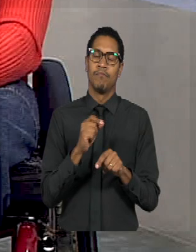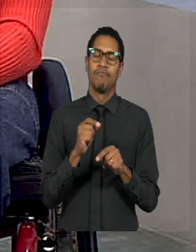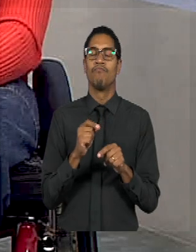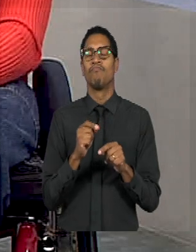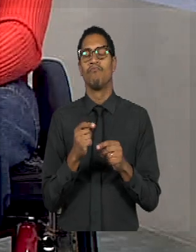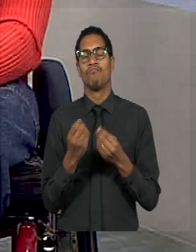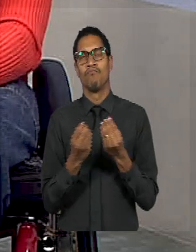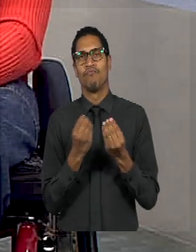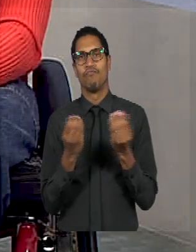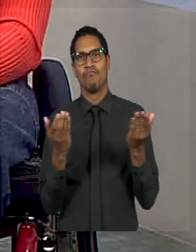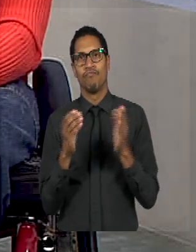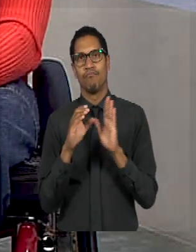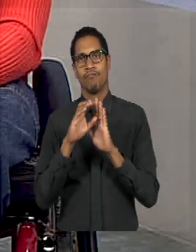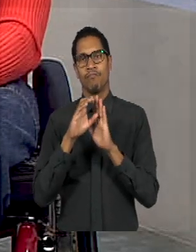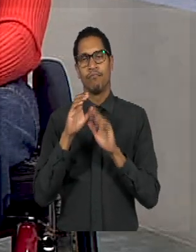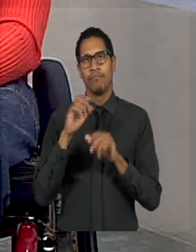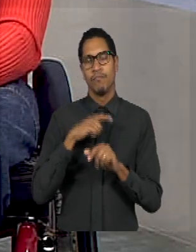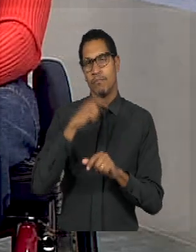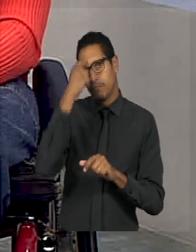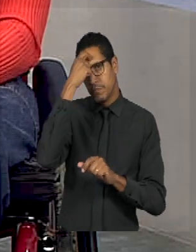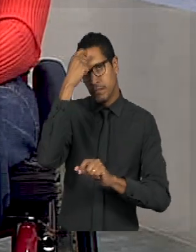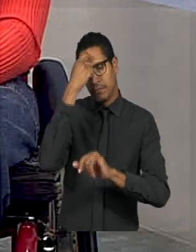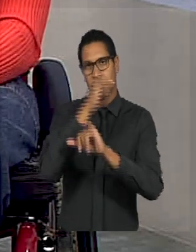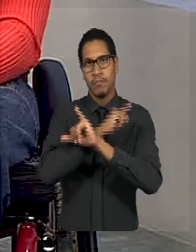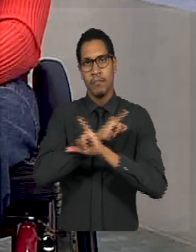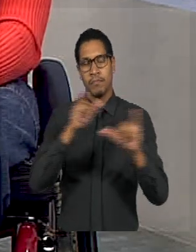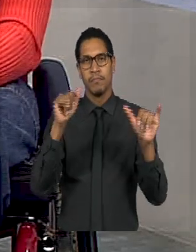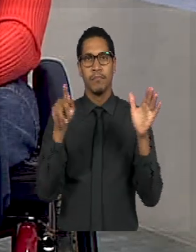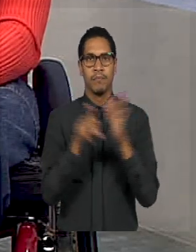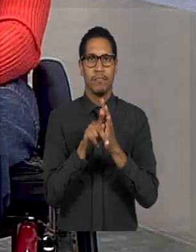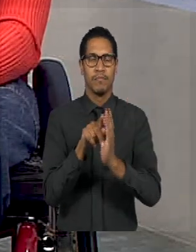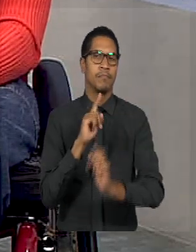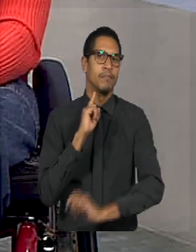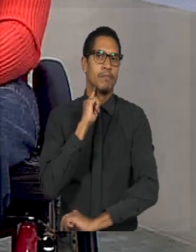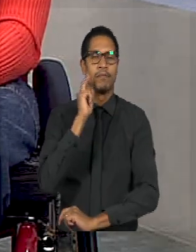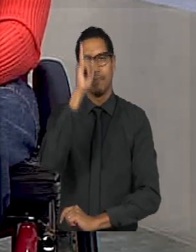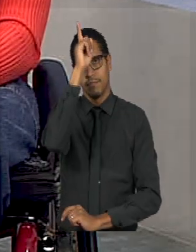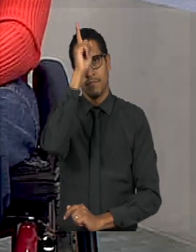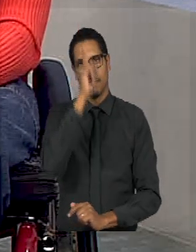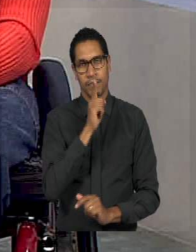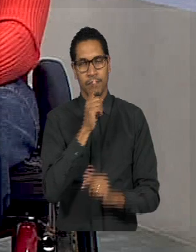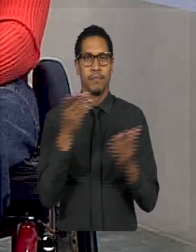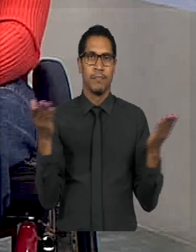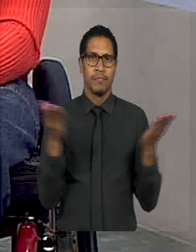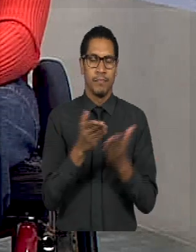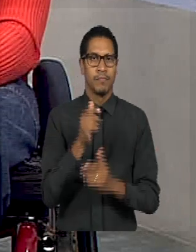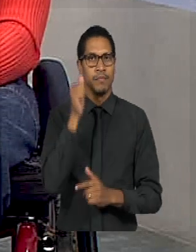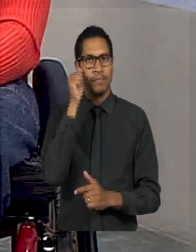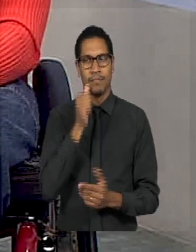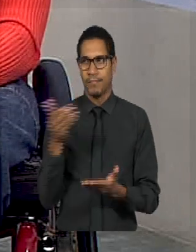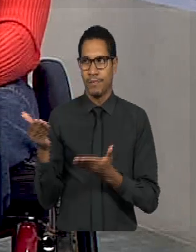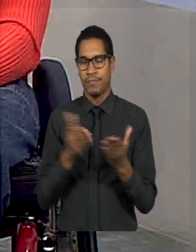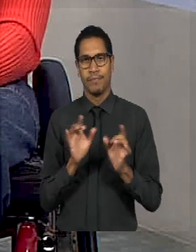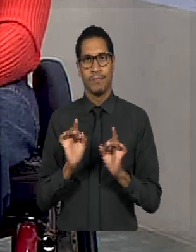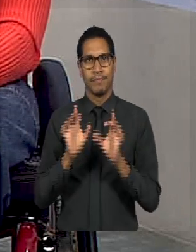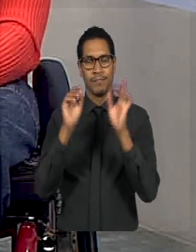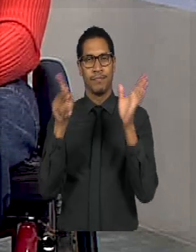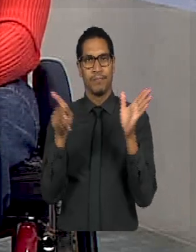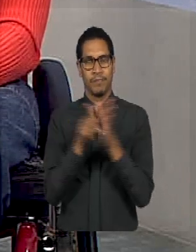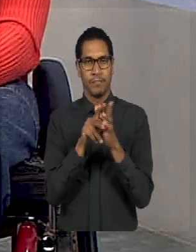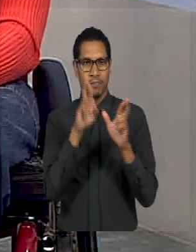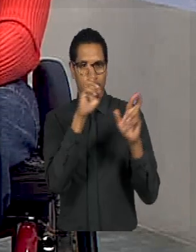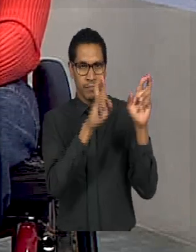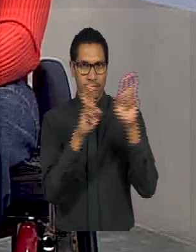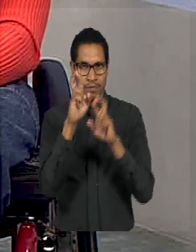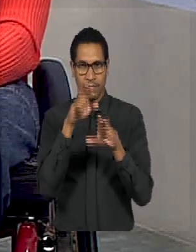assunto, foi criada a campanha Maio Amarelo. Hoje nós recebemos a especialista em trânsito, observadora certificada pelo